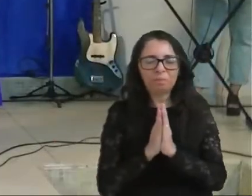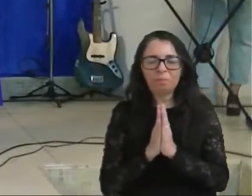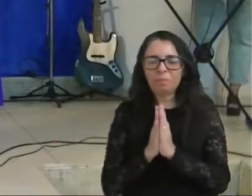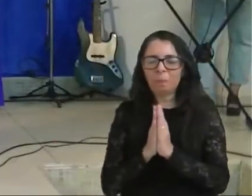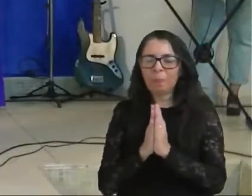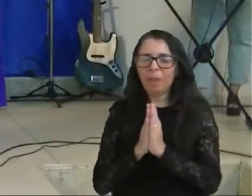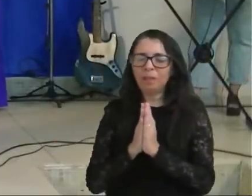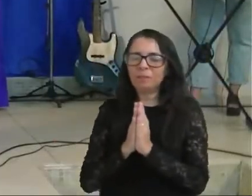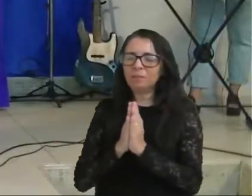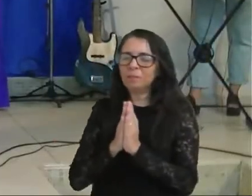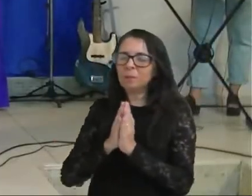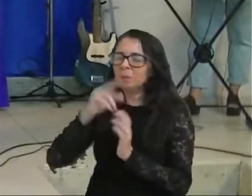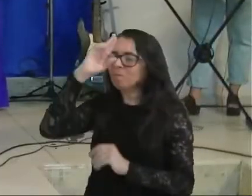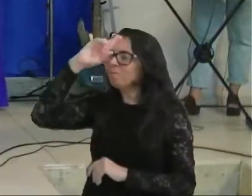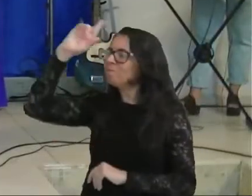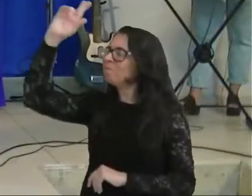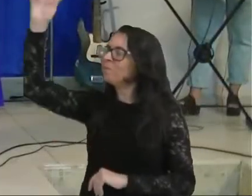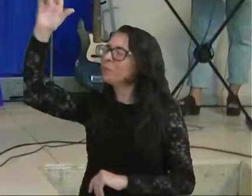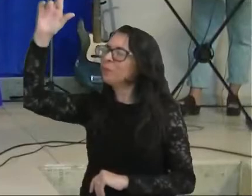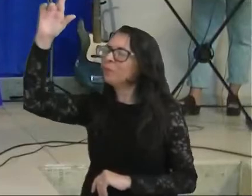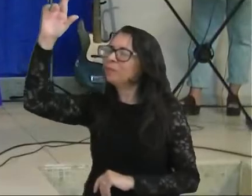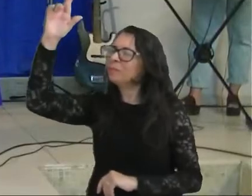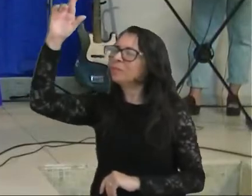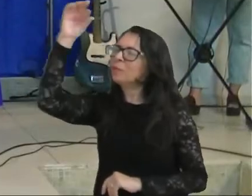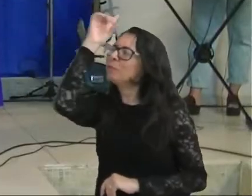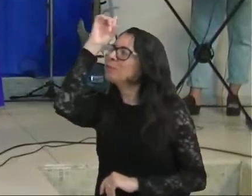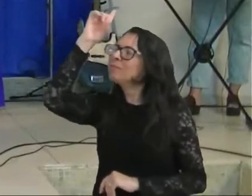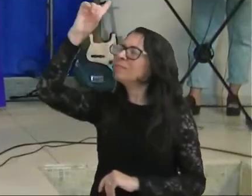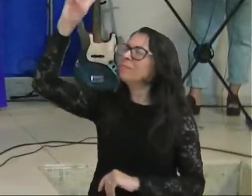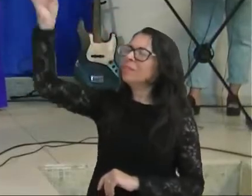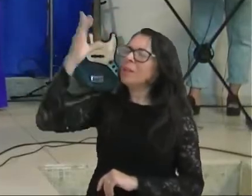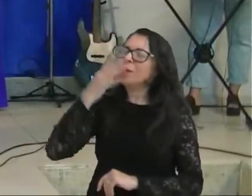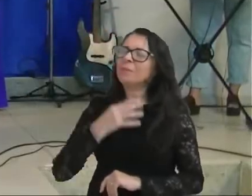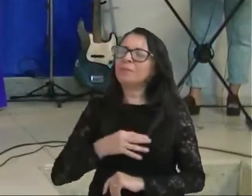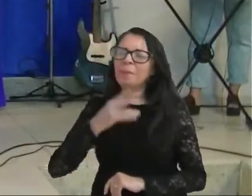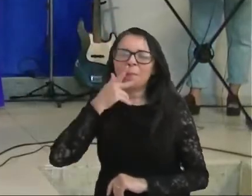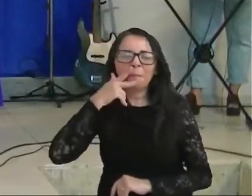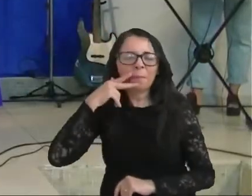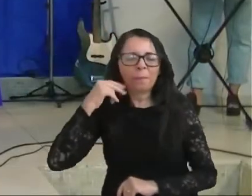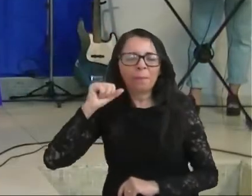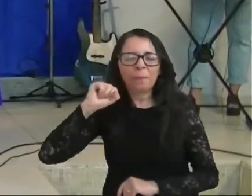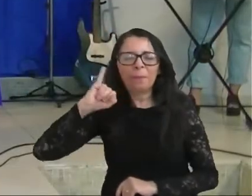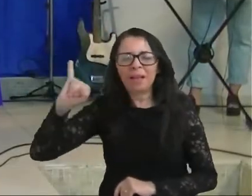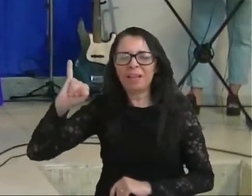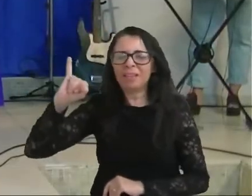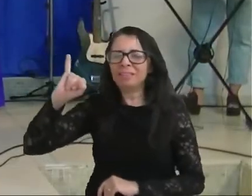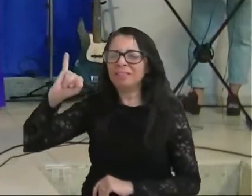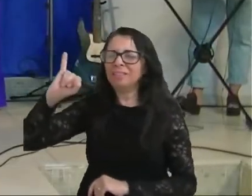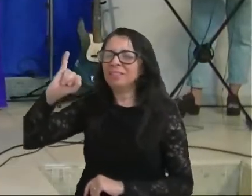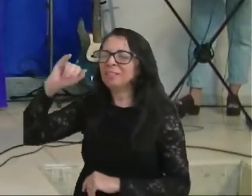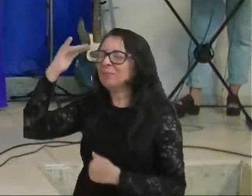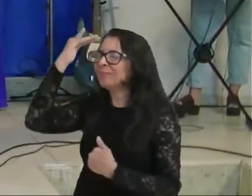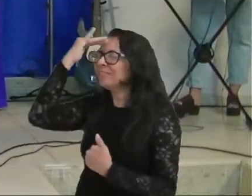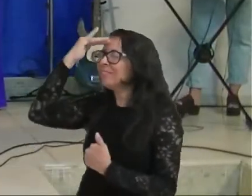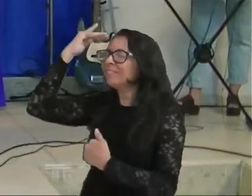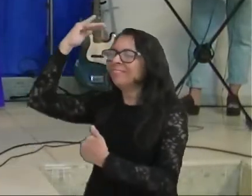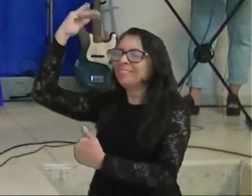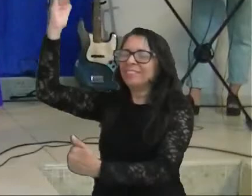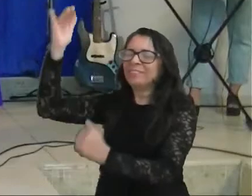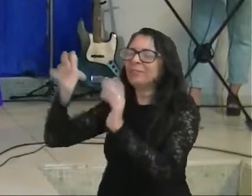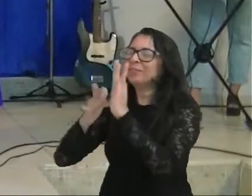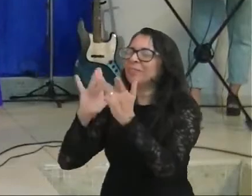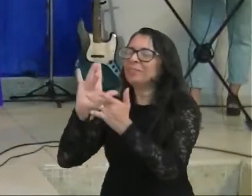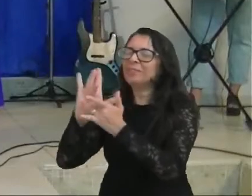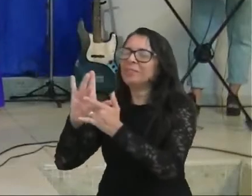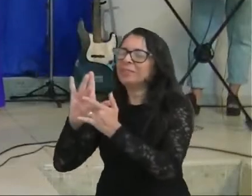Deus, por saber, Deus, que o Senhor é um Deus maravilhoso, um Deus que tem nos amado,